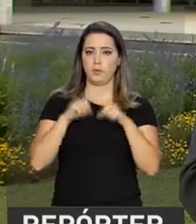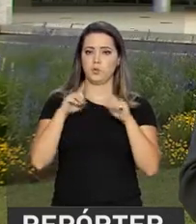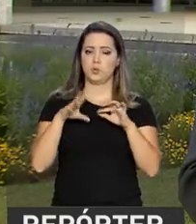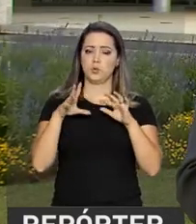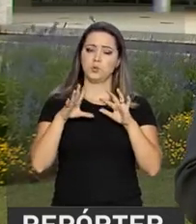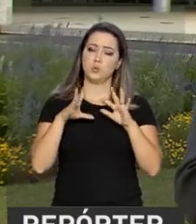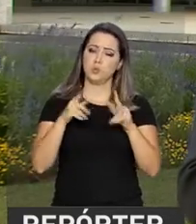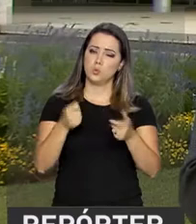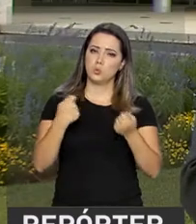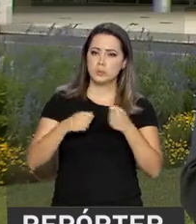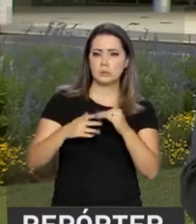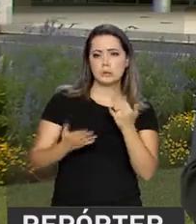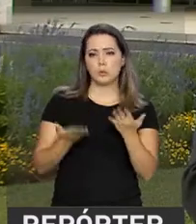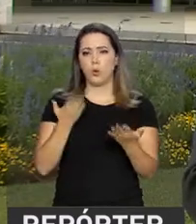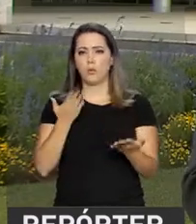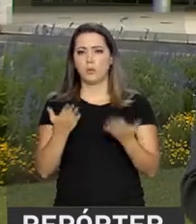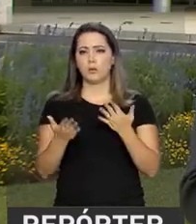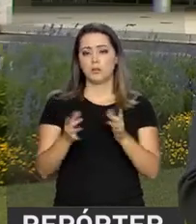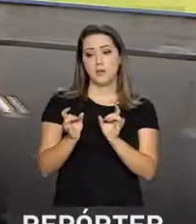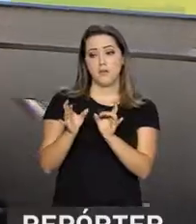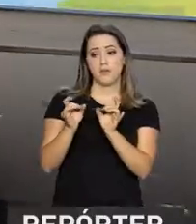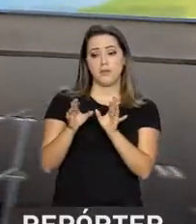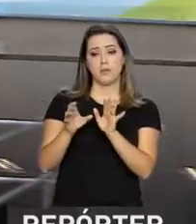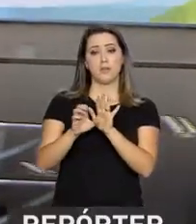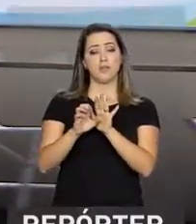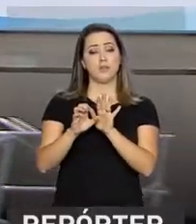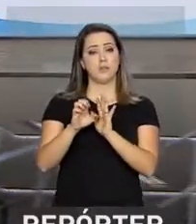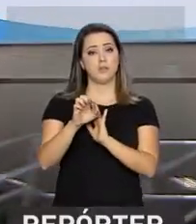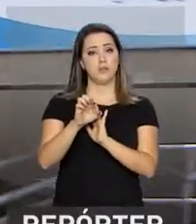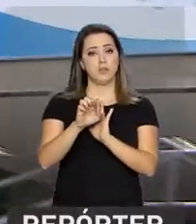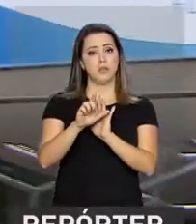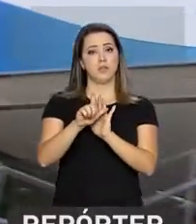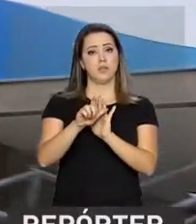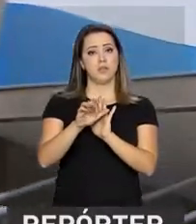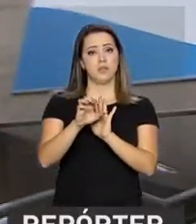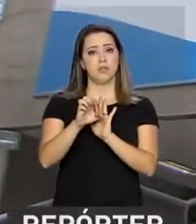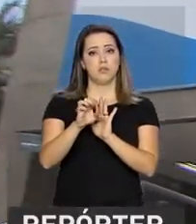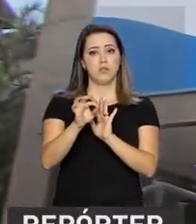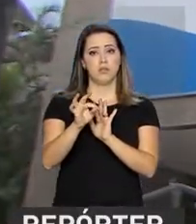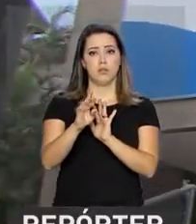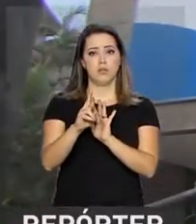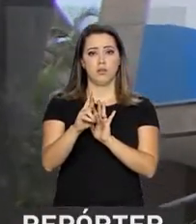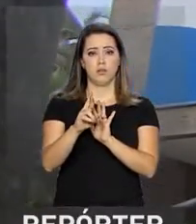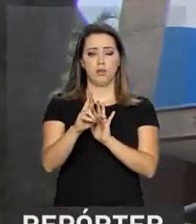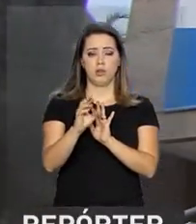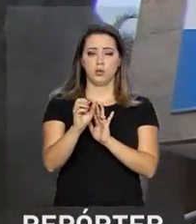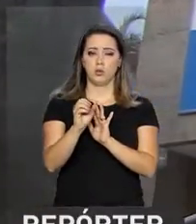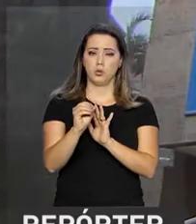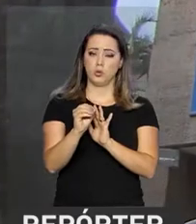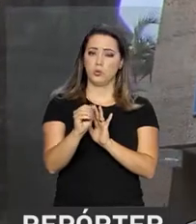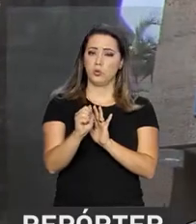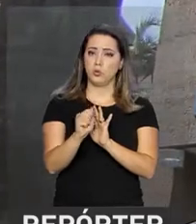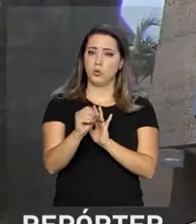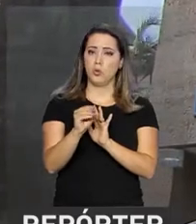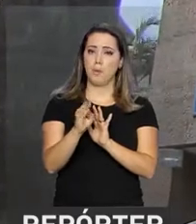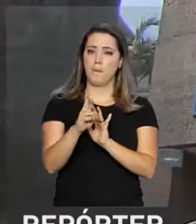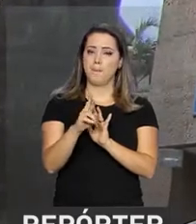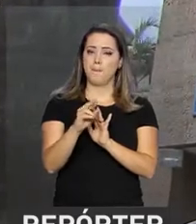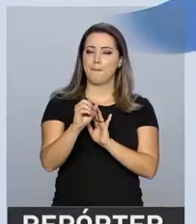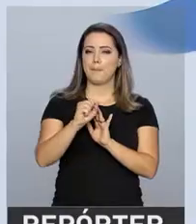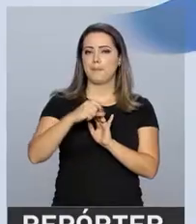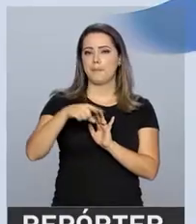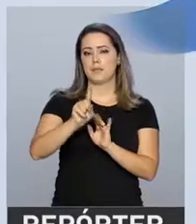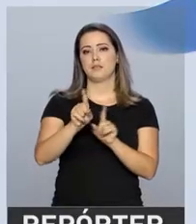vai depender da privatização da Eletrobras. Do valor total contingenciado, 8 bilhões estão relacionados à estatal de